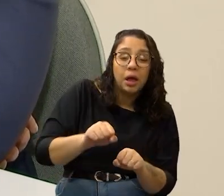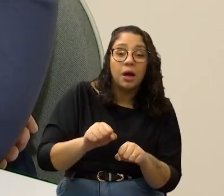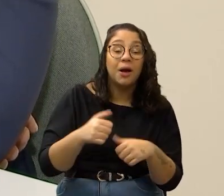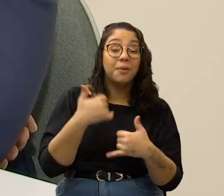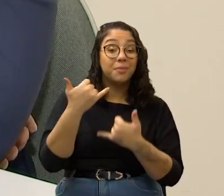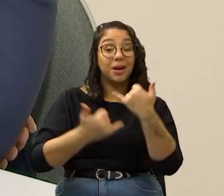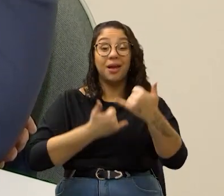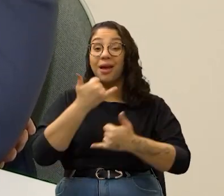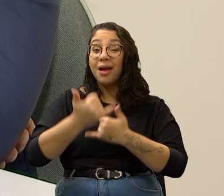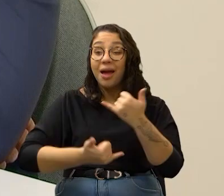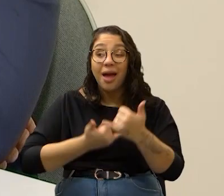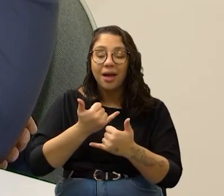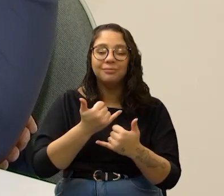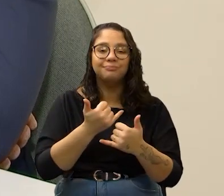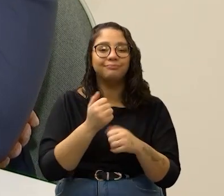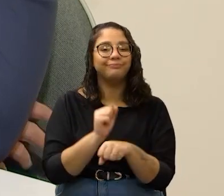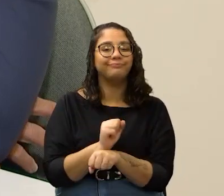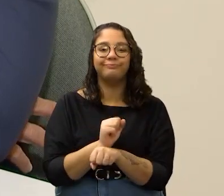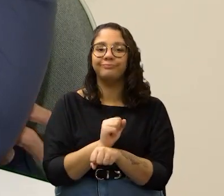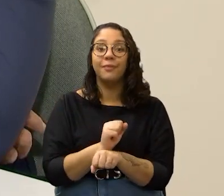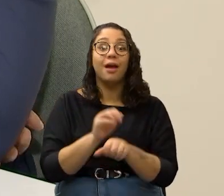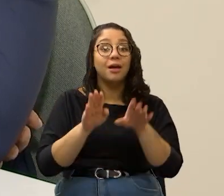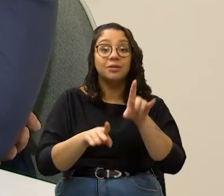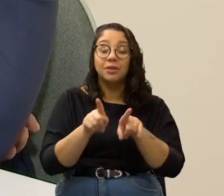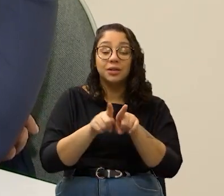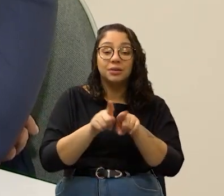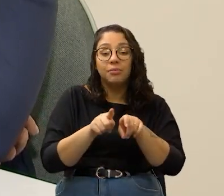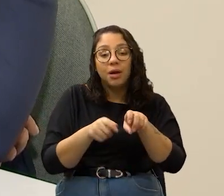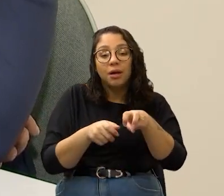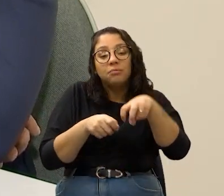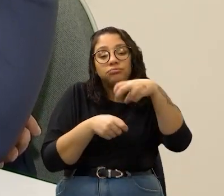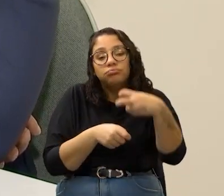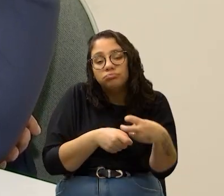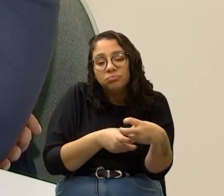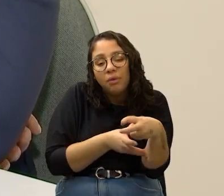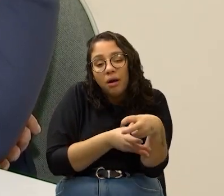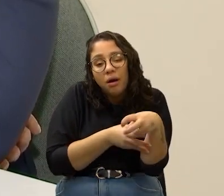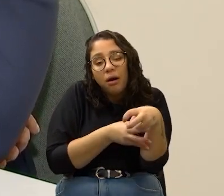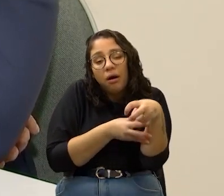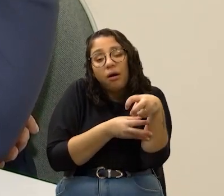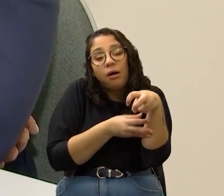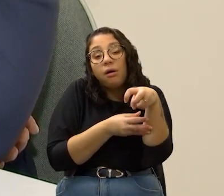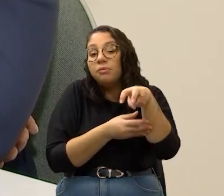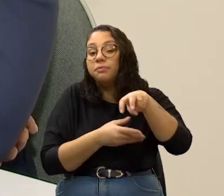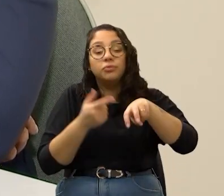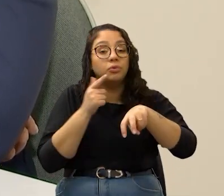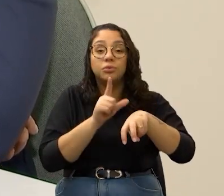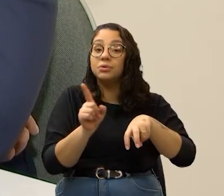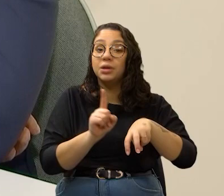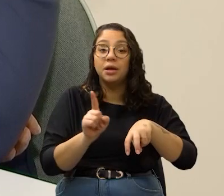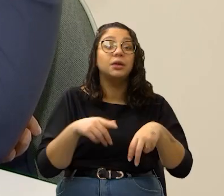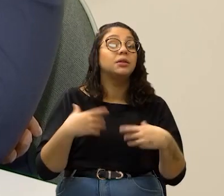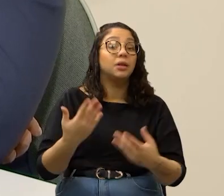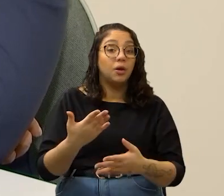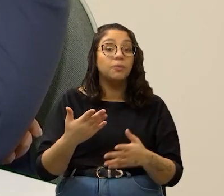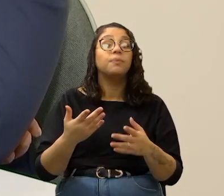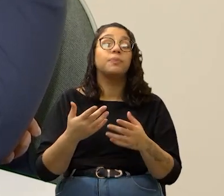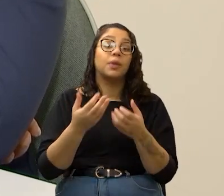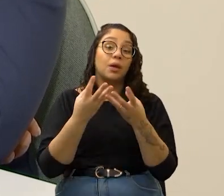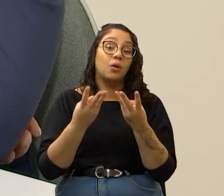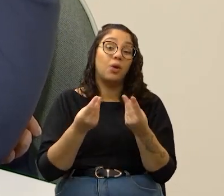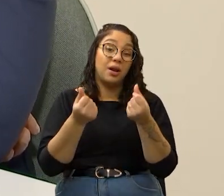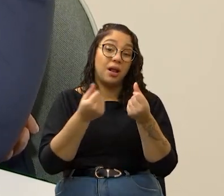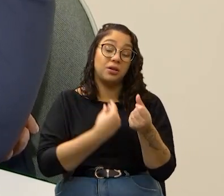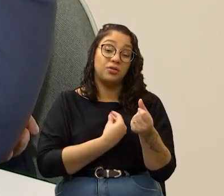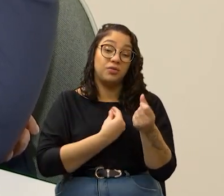de brincar, né? Muitos têm dificuldade até às vezes de levantar, então diminui muito a qualidade de vida. E quando a